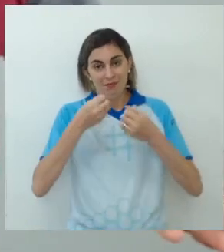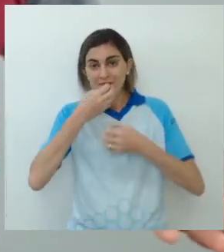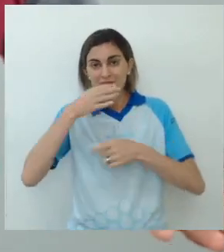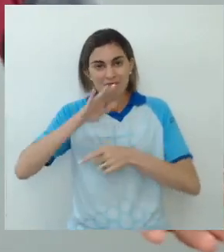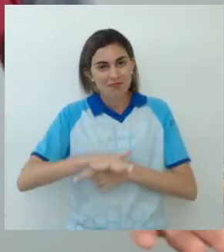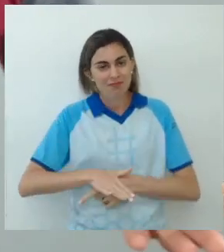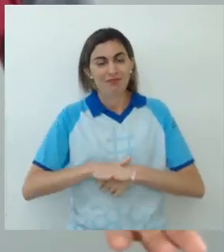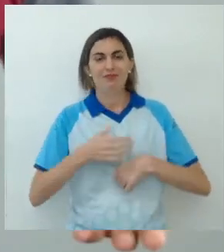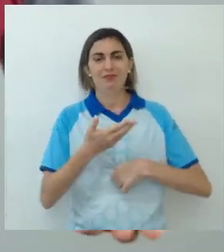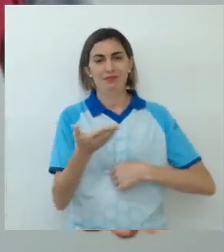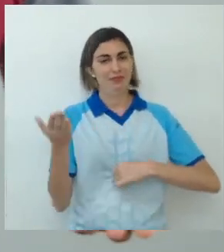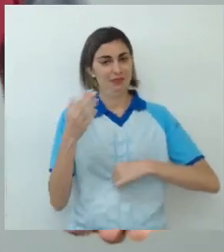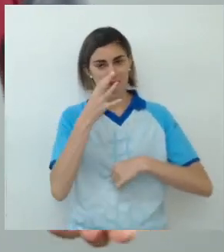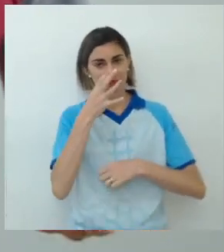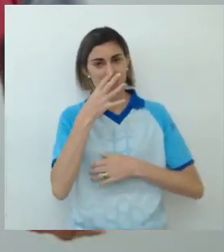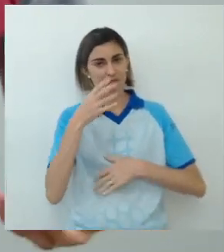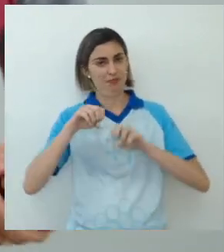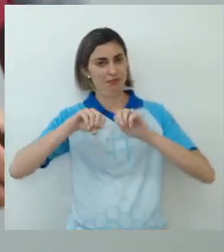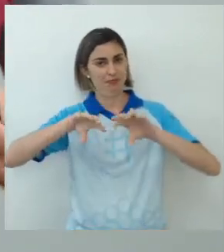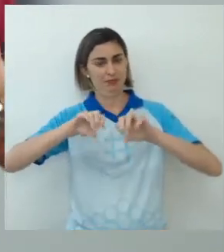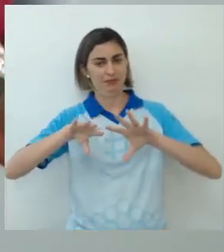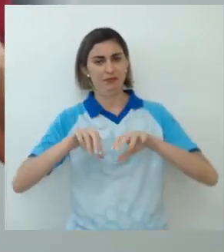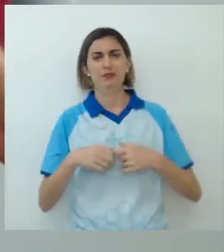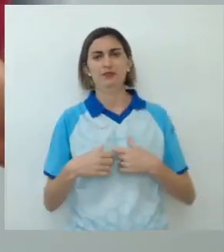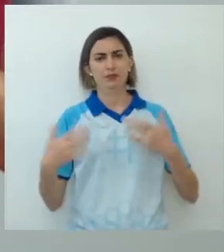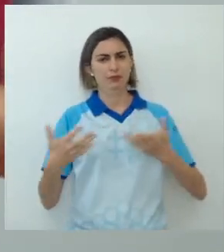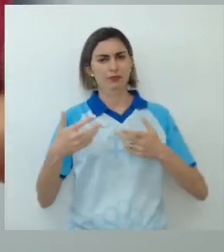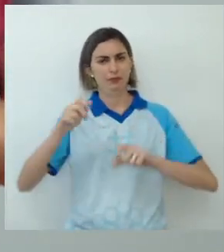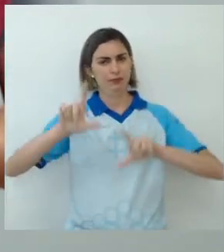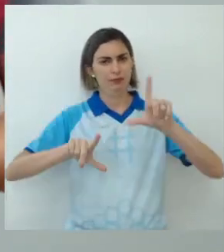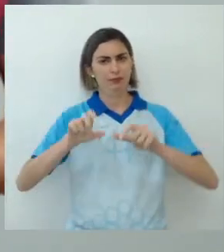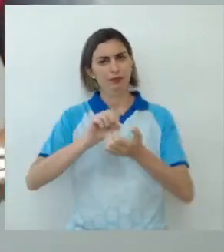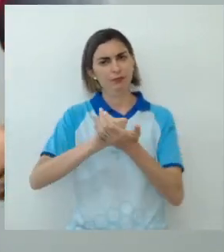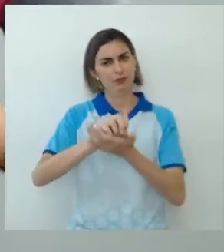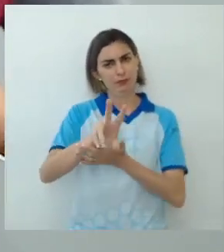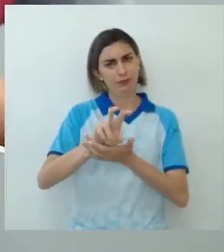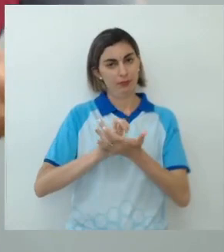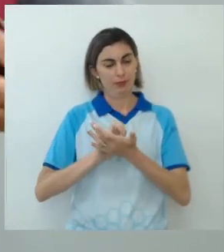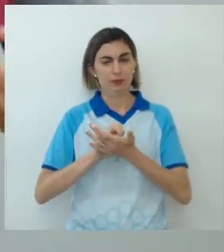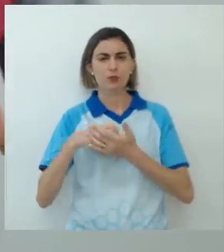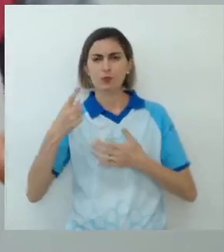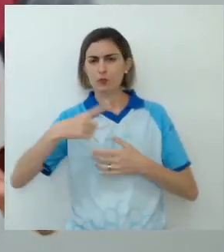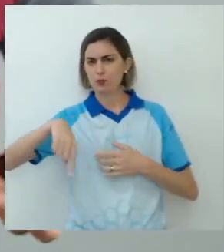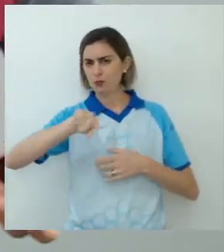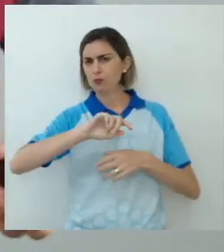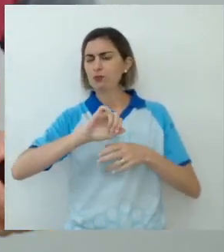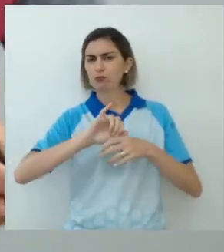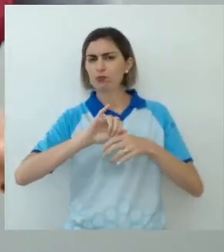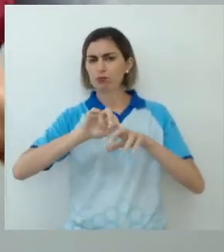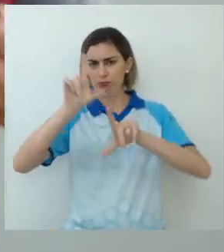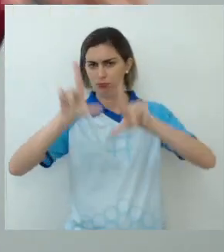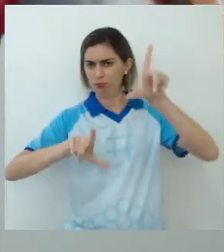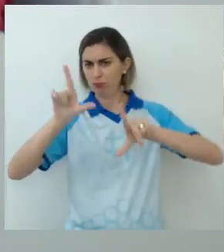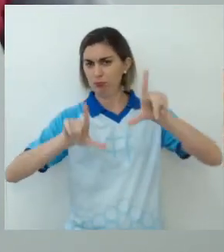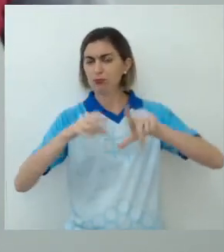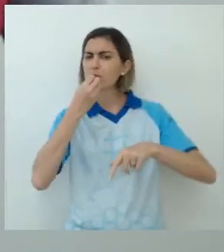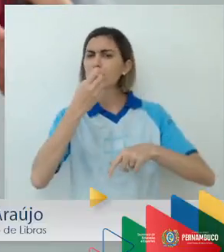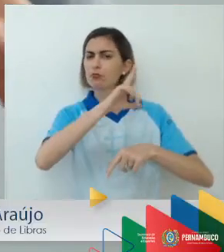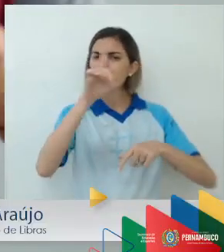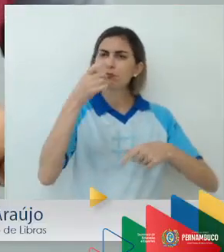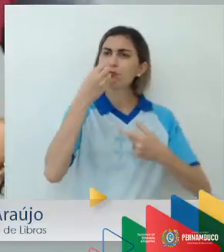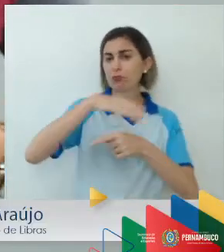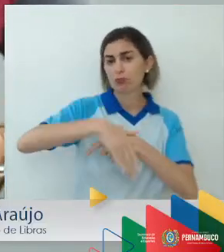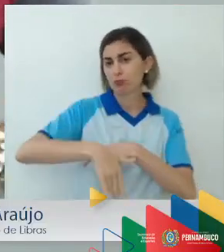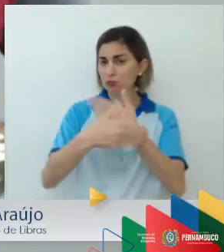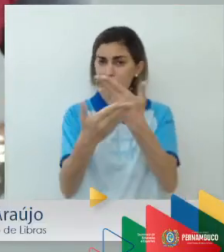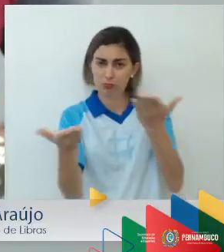boa tarde para você que está assistindo essa aula ao vivo, agora no canal do EducaPE ou nos nossos canais de televisão. Bom dia e boa noite para você